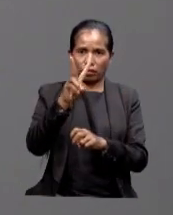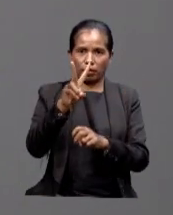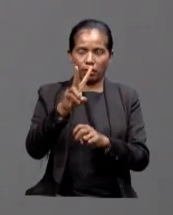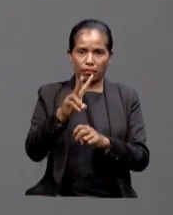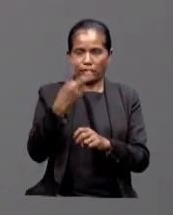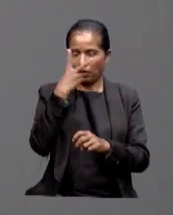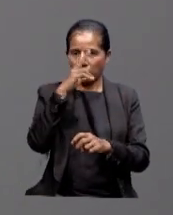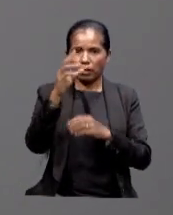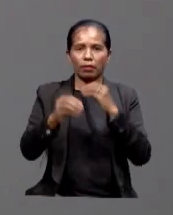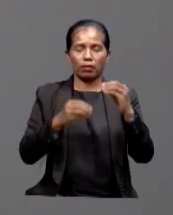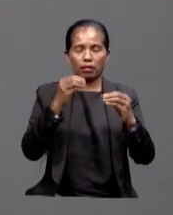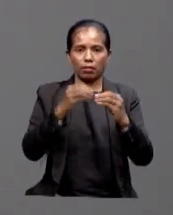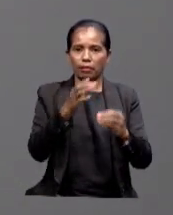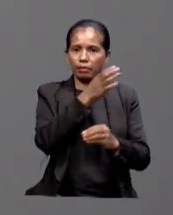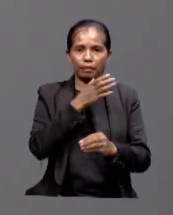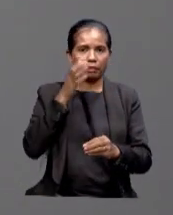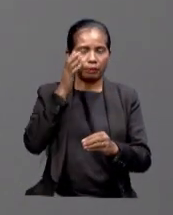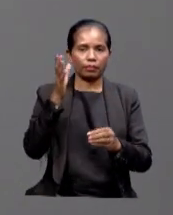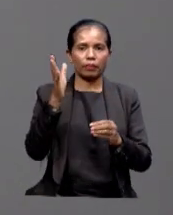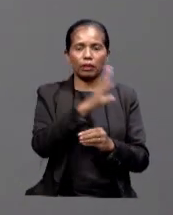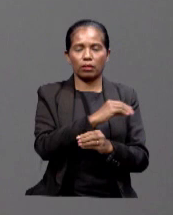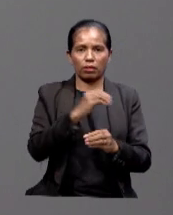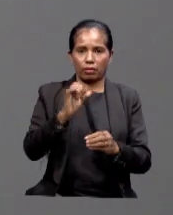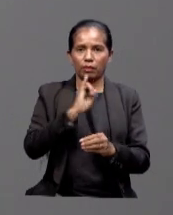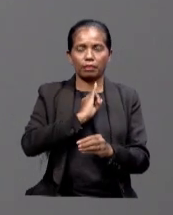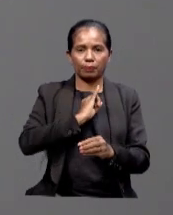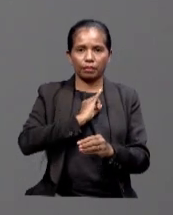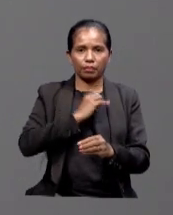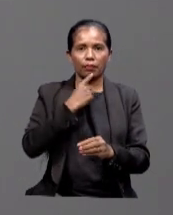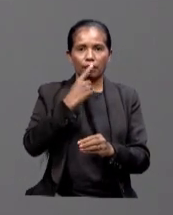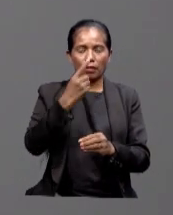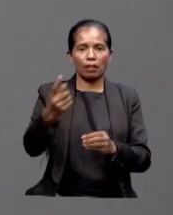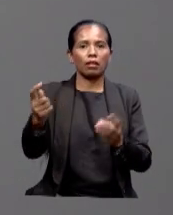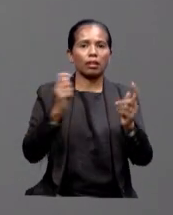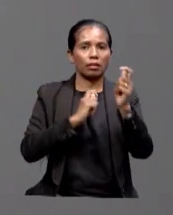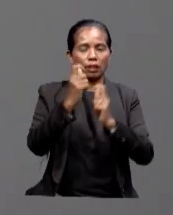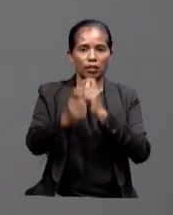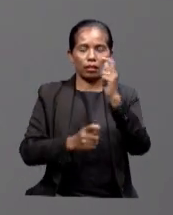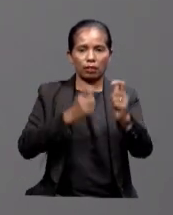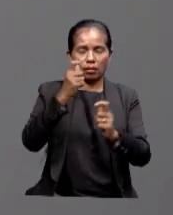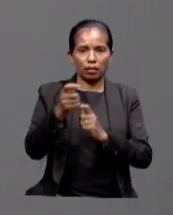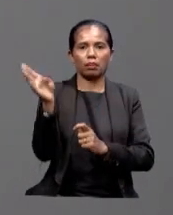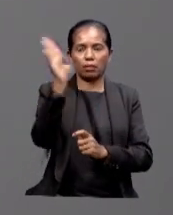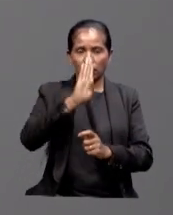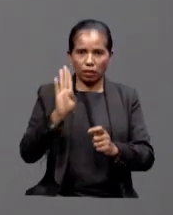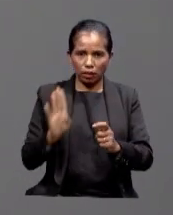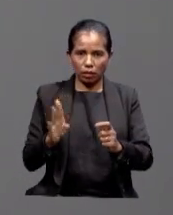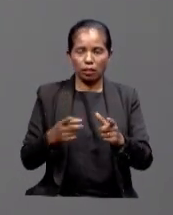macaré, agricultura, know-how, tecnologia brasileira, nian, segundo,